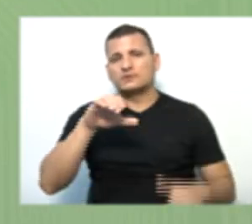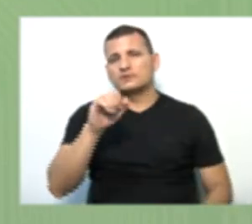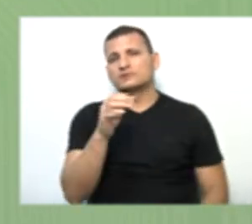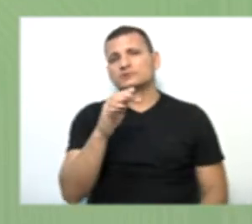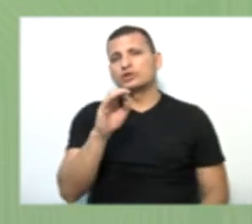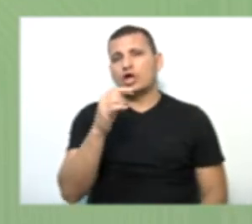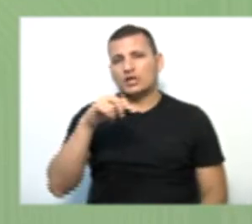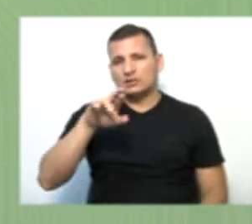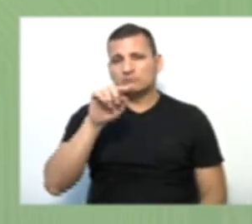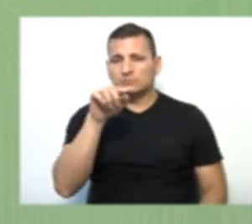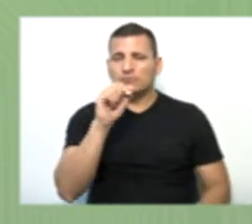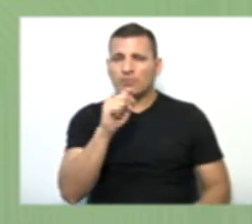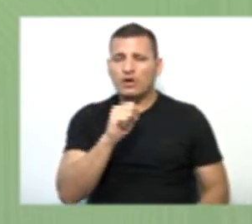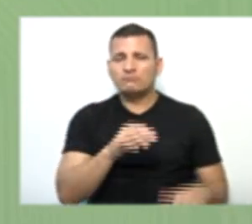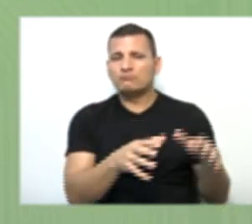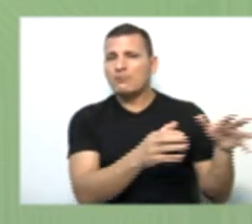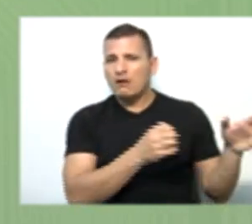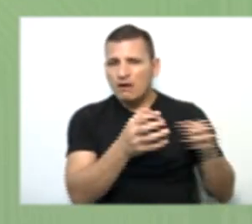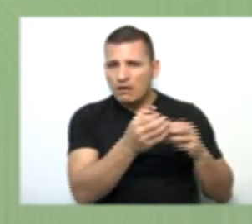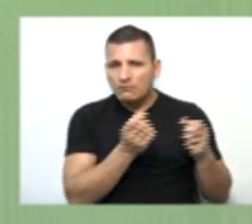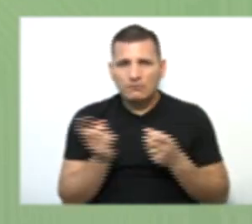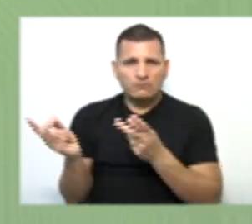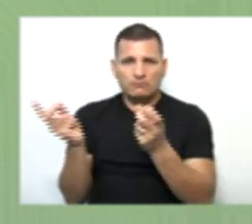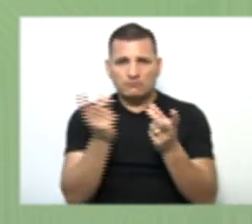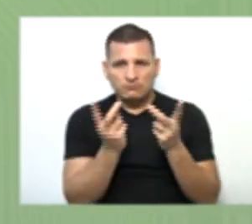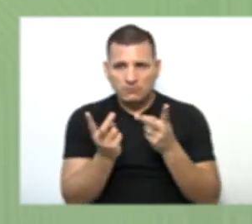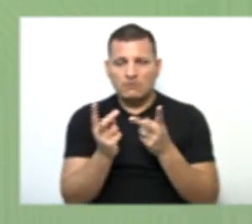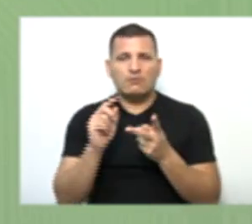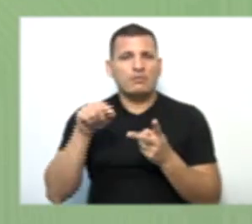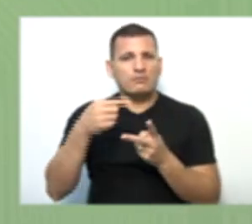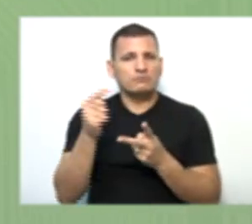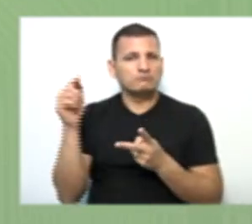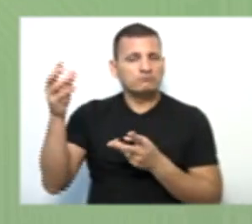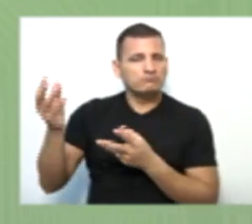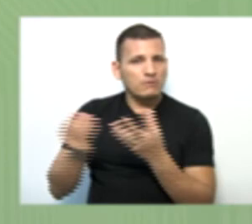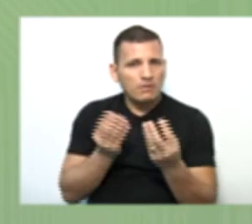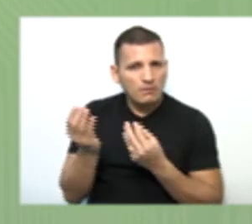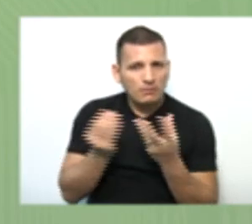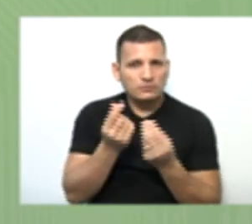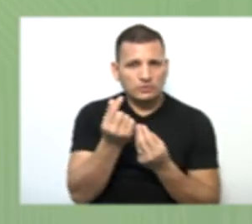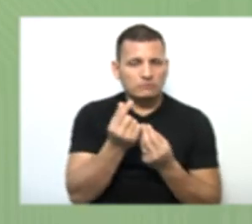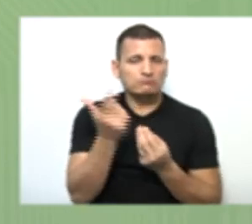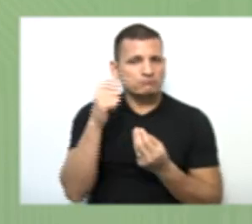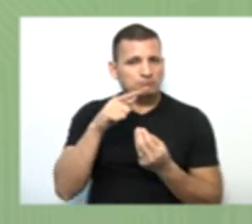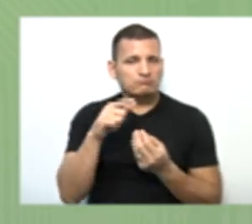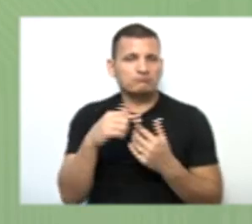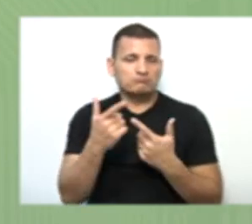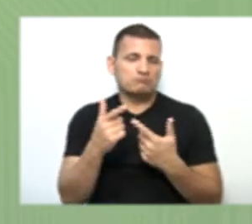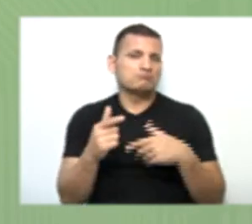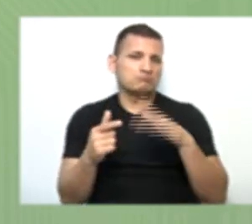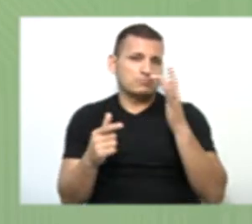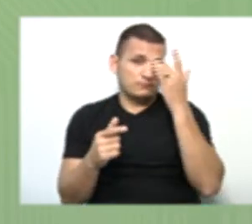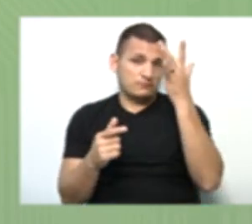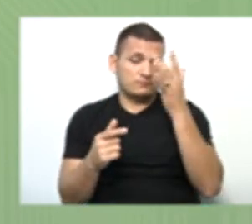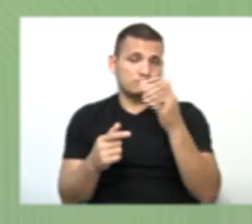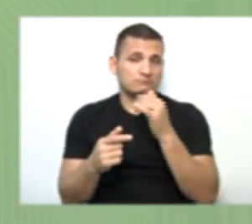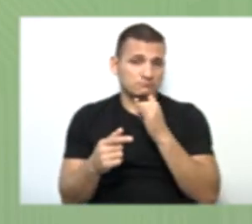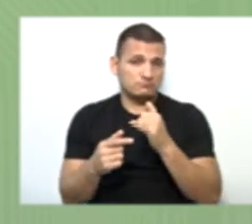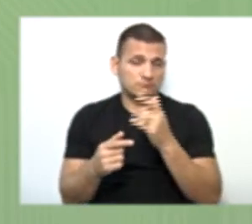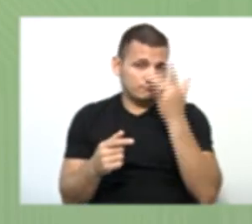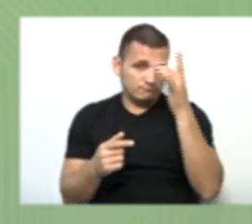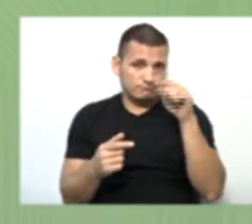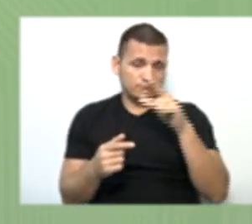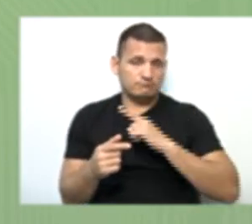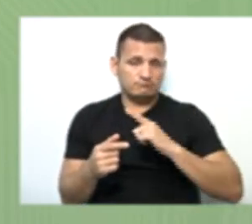dinheiro? Exatamente, você consegue transformar aquilo em dinheiro mais fácil. Então, se é fácil você ter o dinheiro na